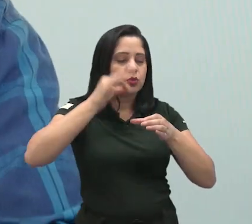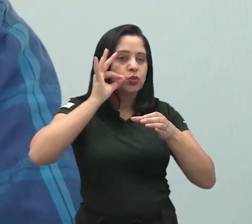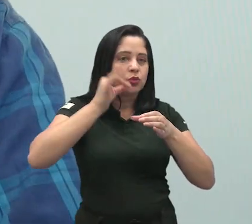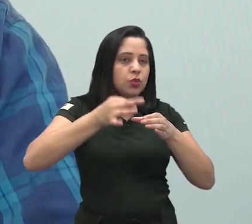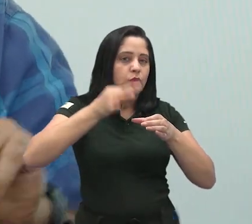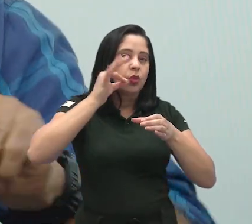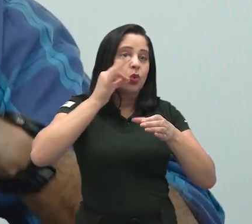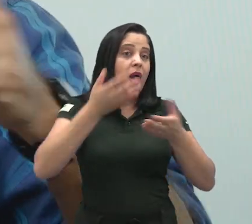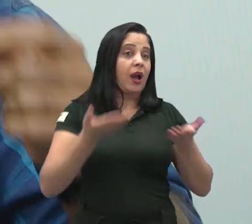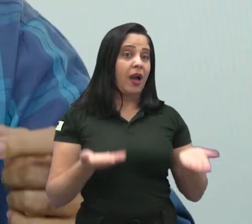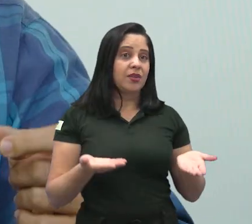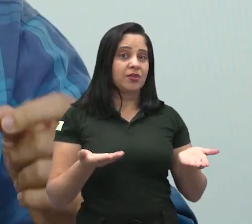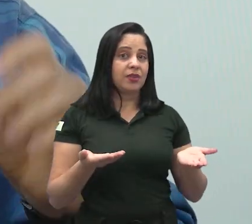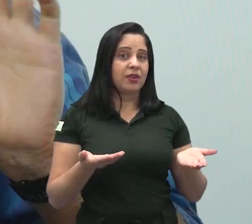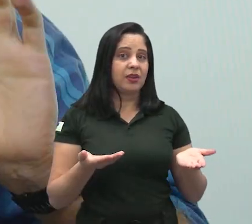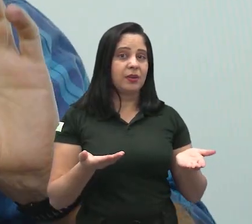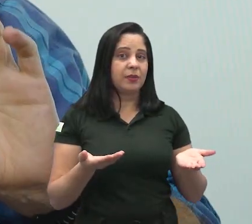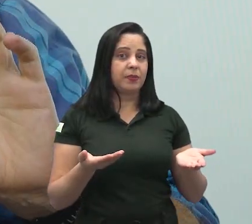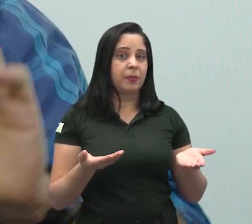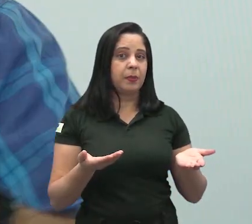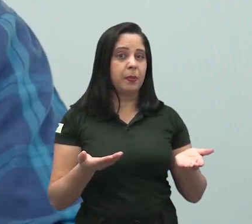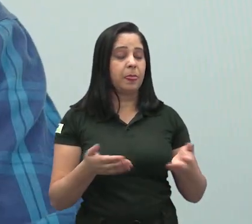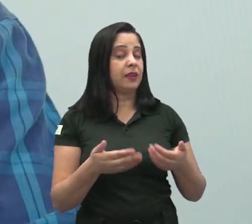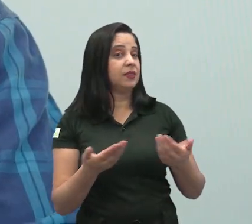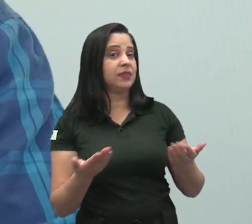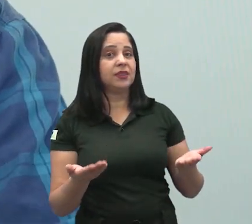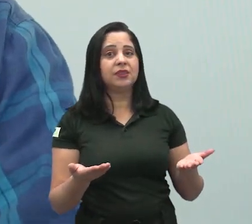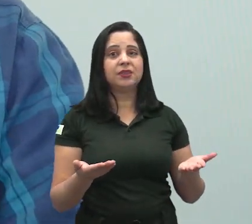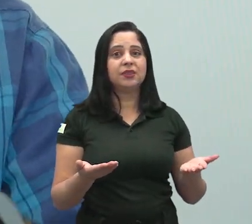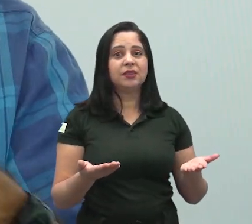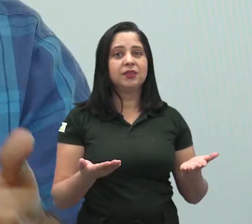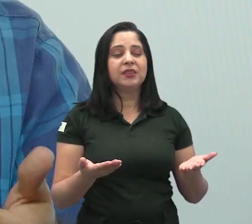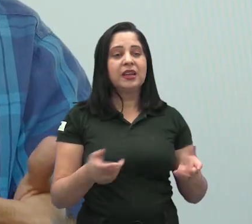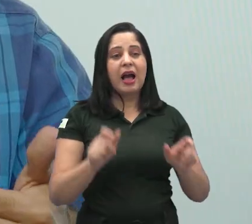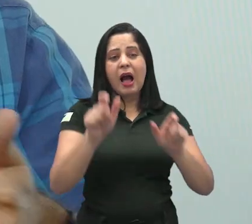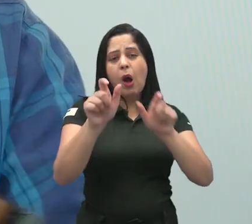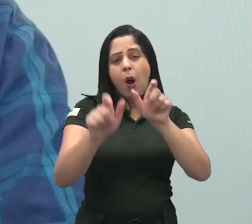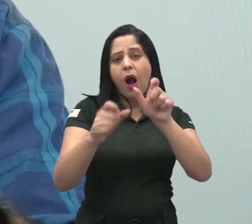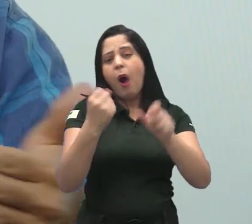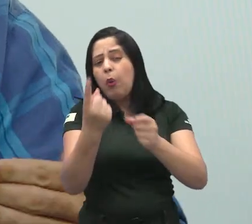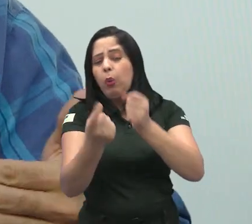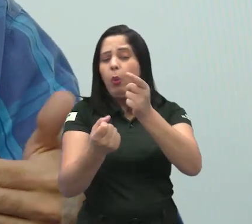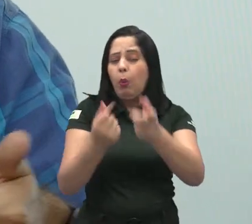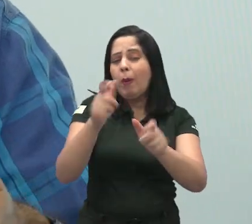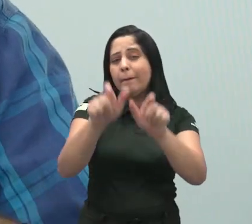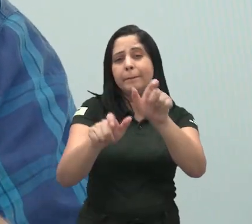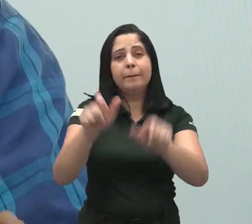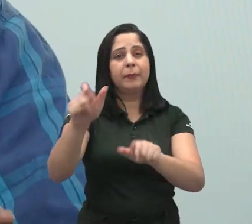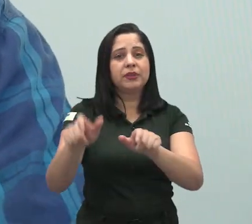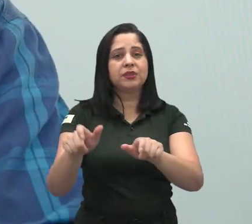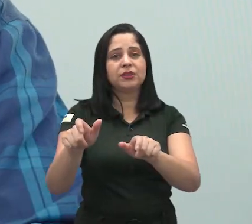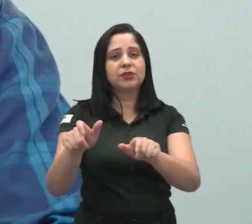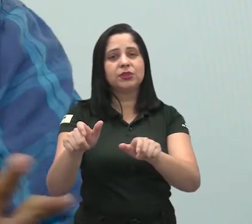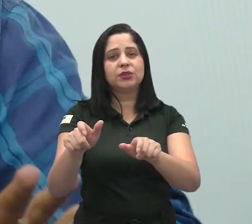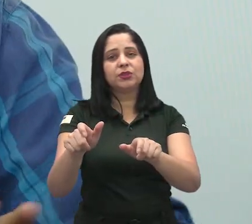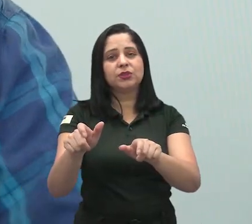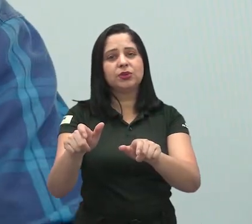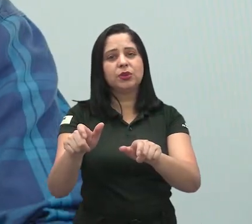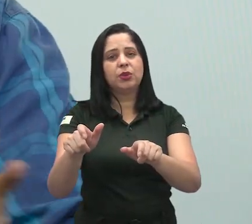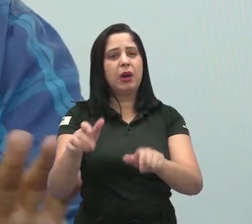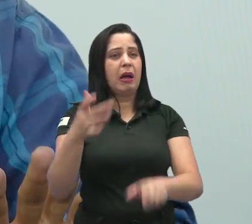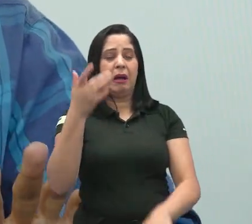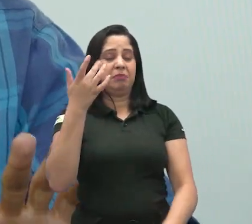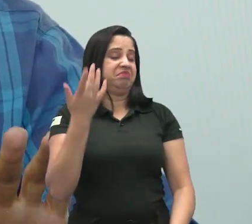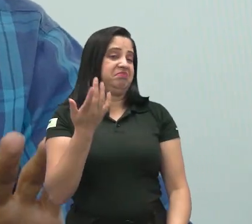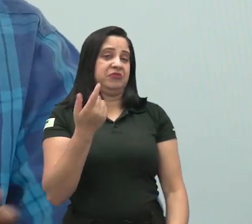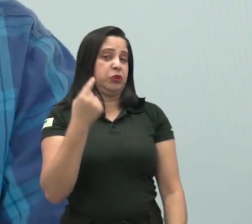passou um tempinho atrás, a arte no café. Então, é uma coisa que pode ser que, para muita gente, assim, às vezes as pessoas nem